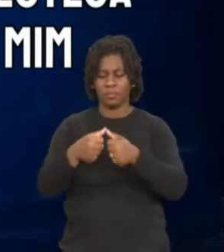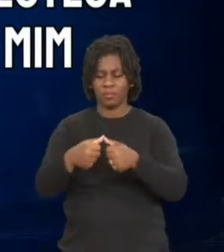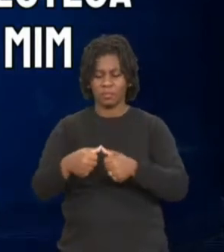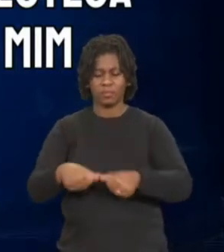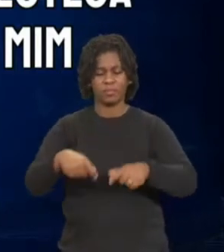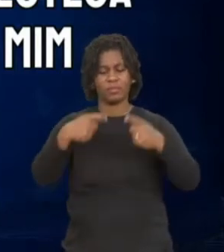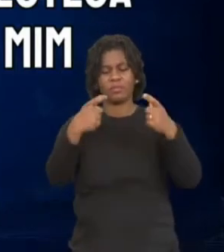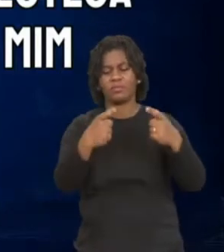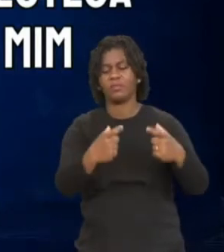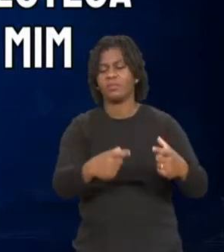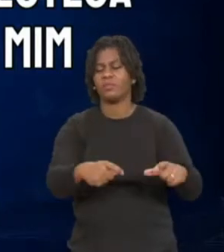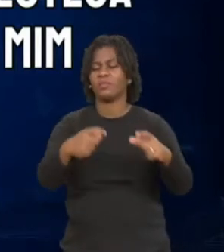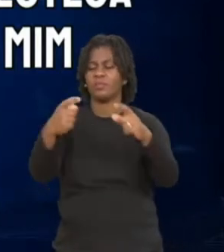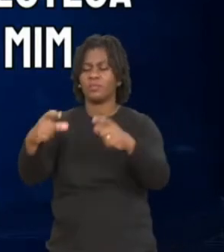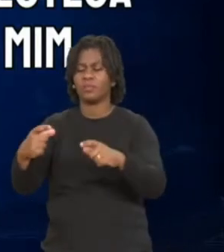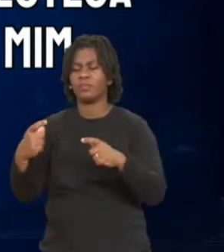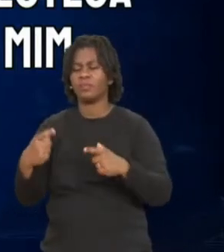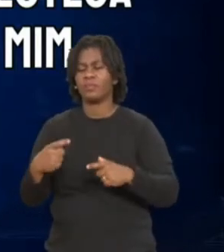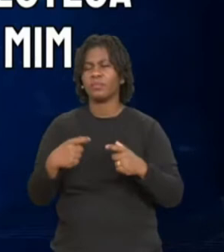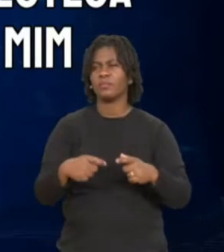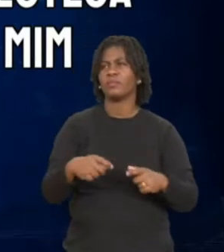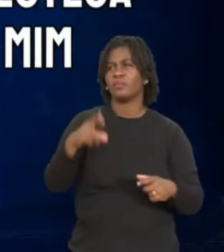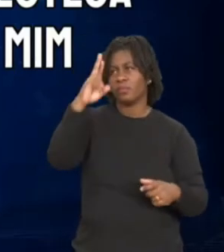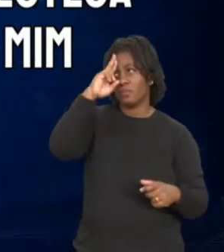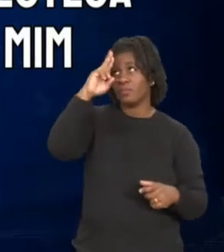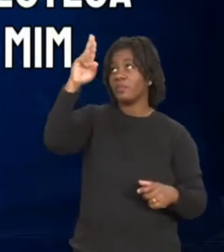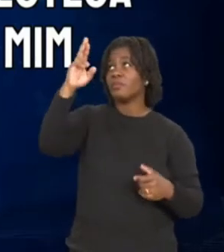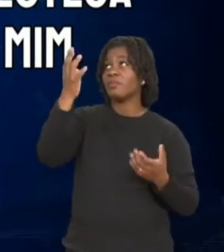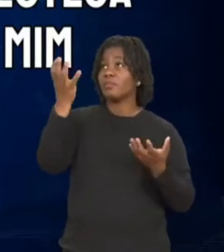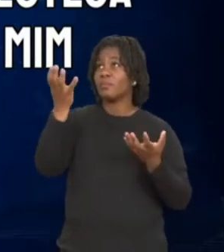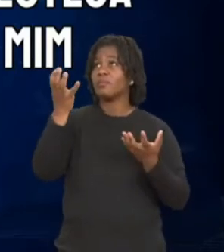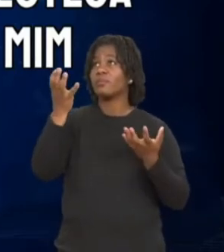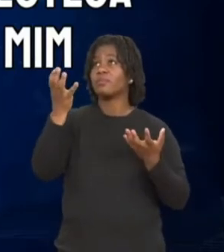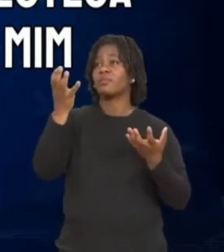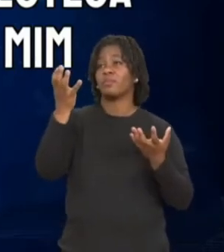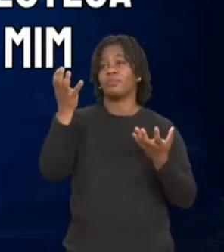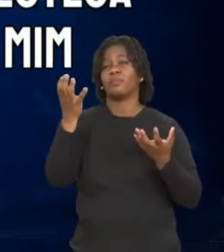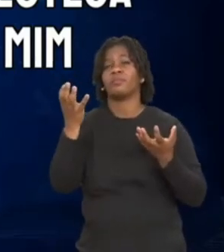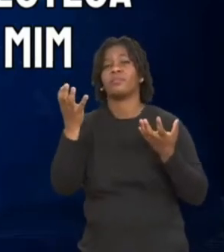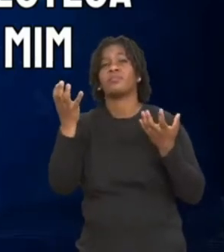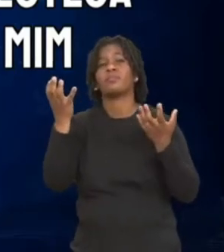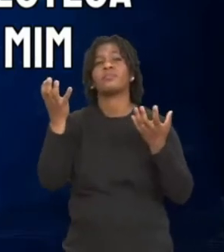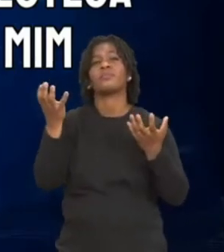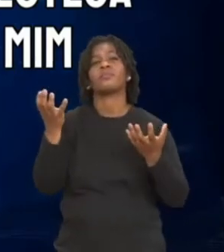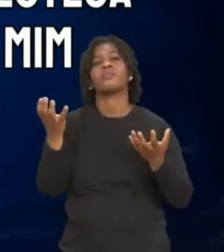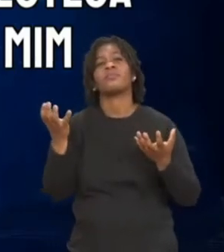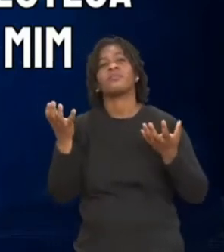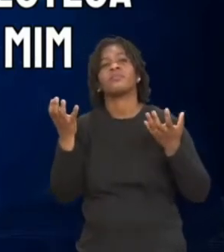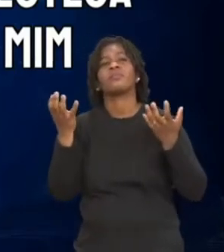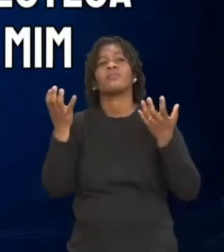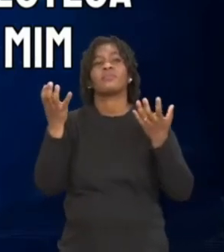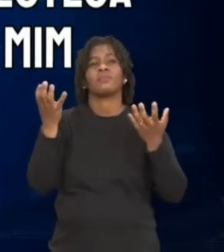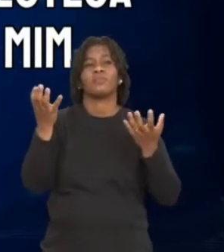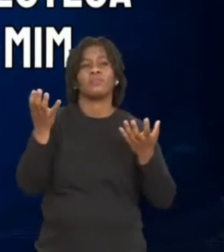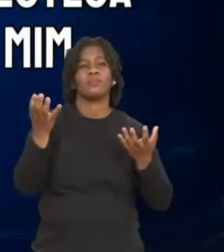o Senhor quer que eu esteja. Estar onde o Senhor quer que eu esteja.